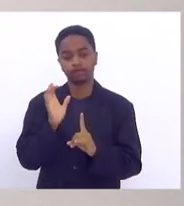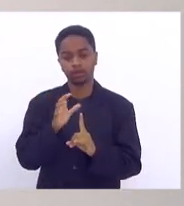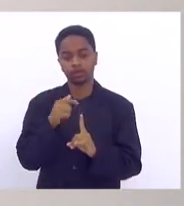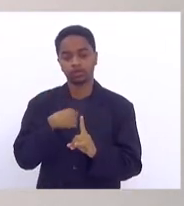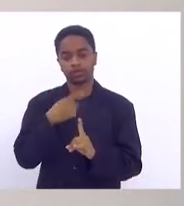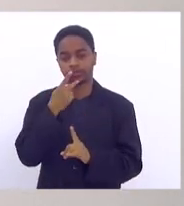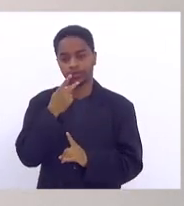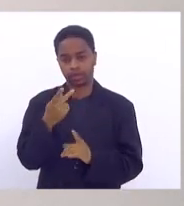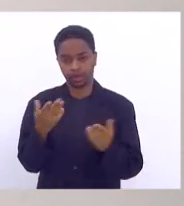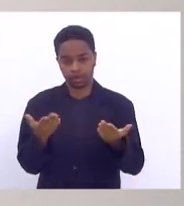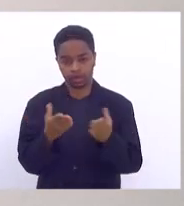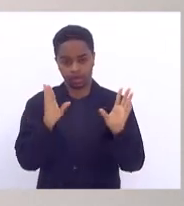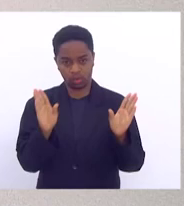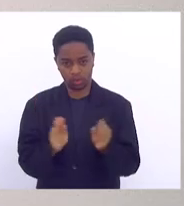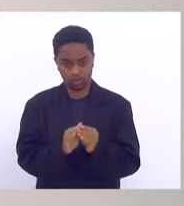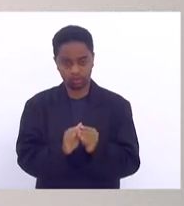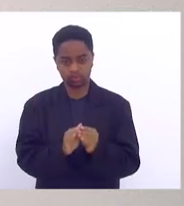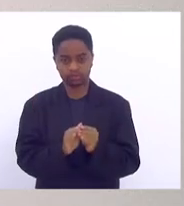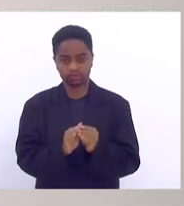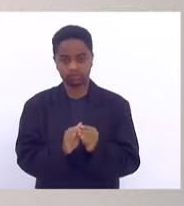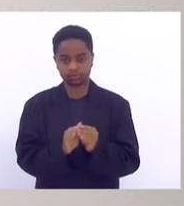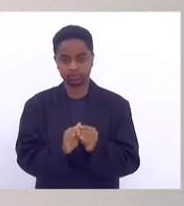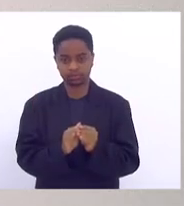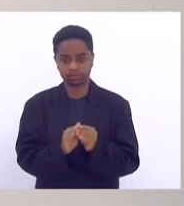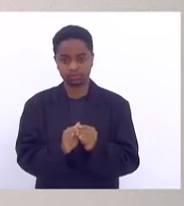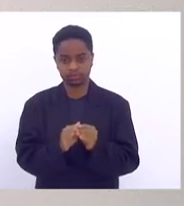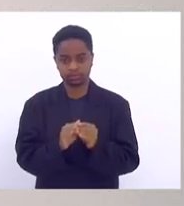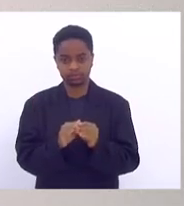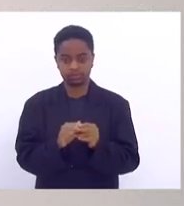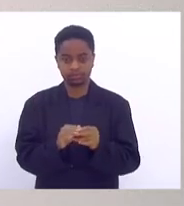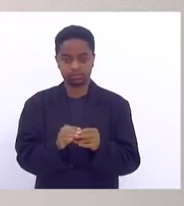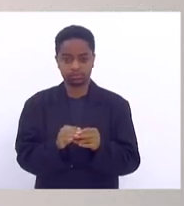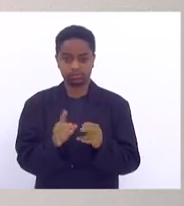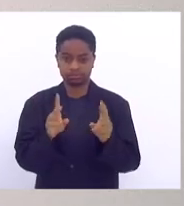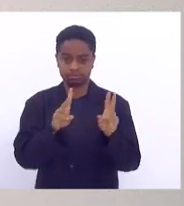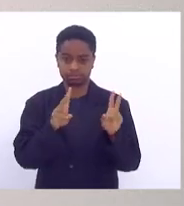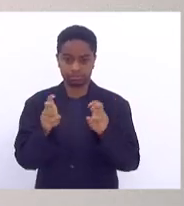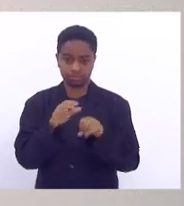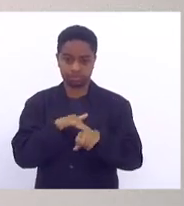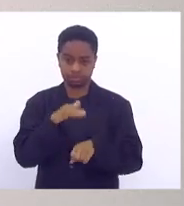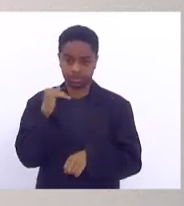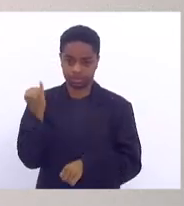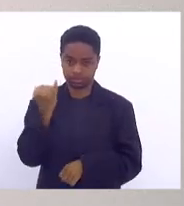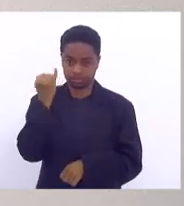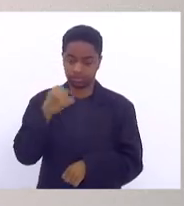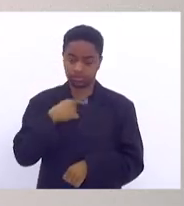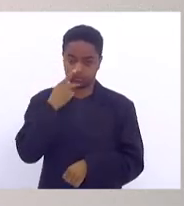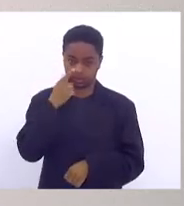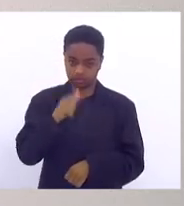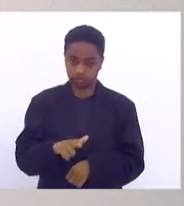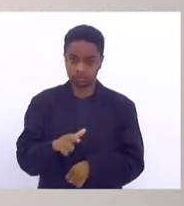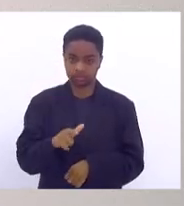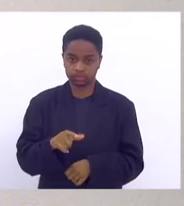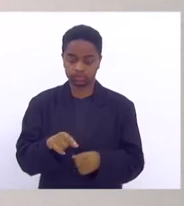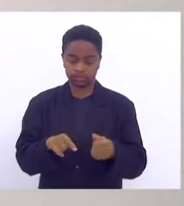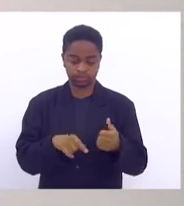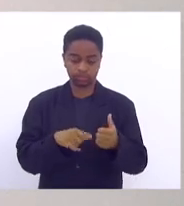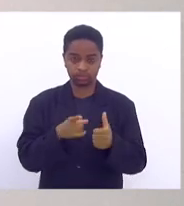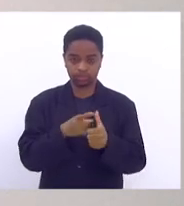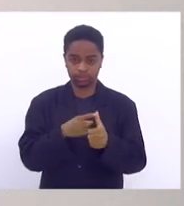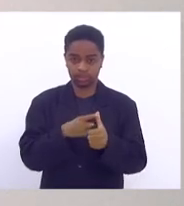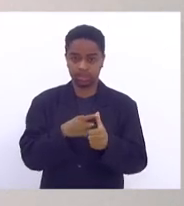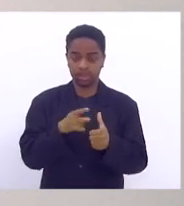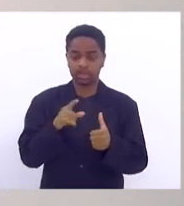acabei de resumir aqui nesses pontos mais relevantes repito legislativo